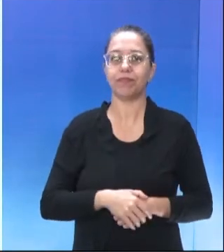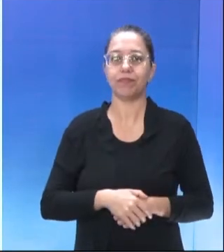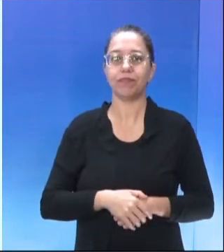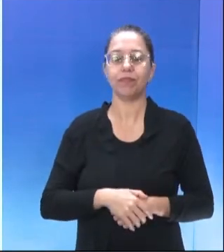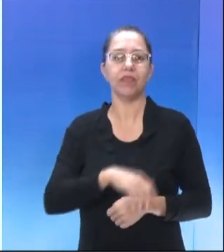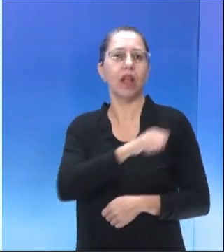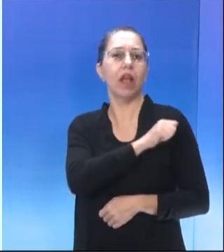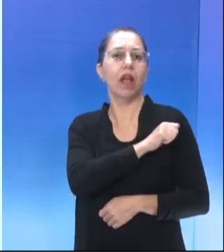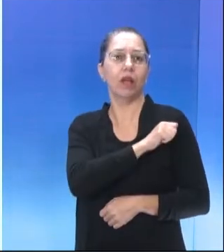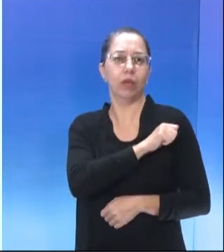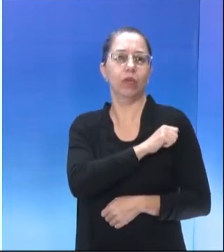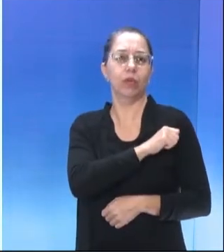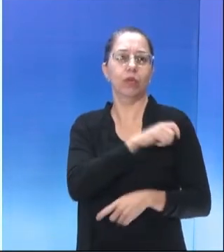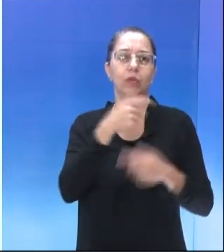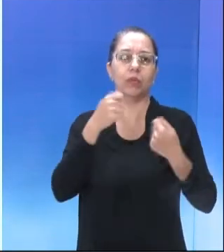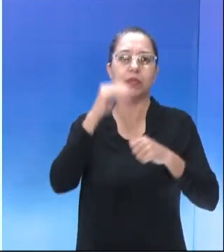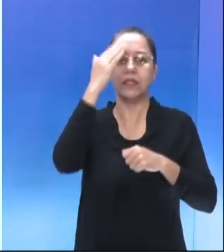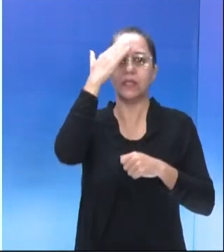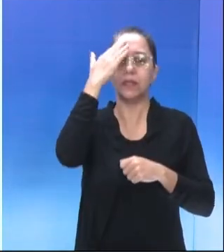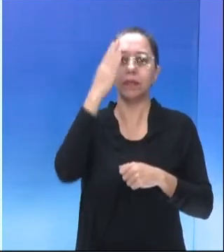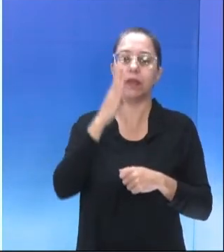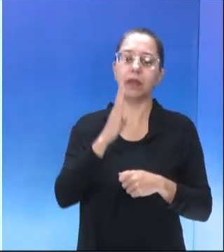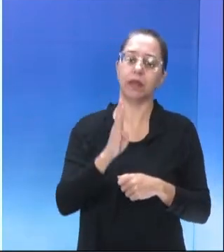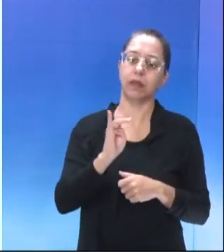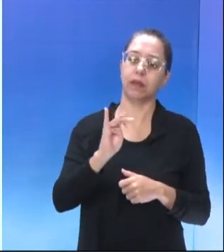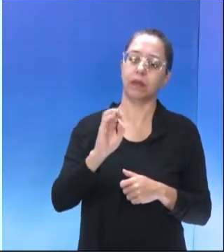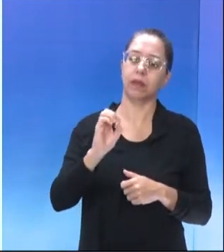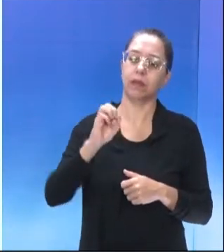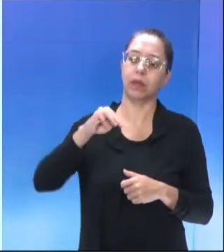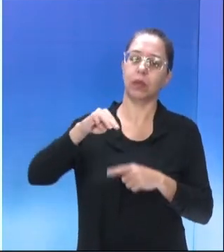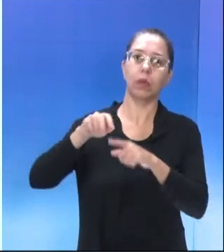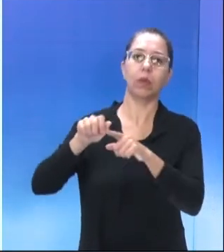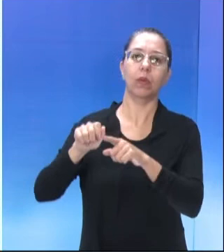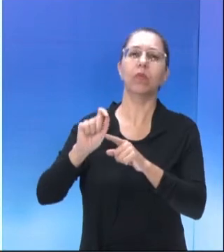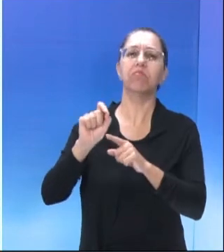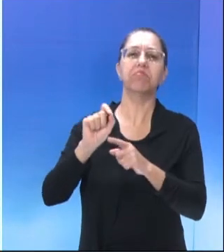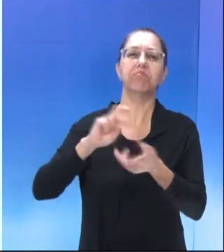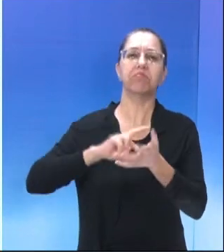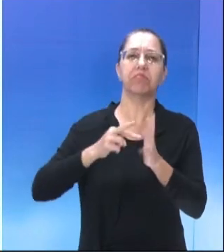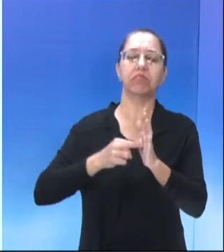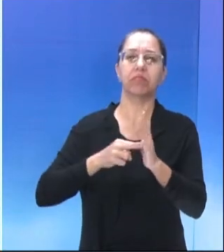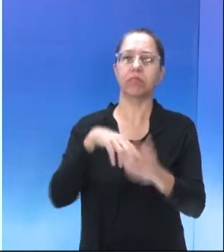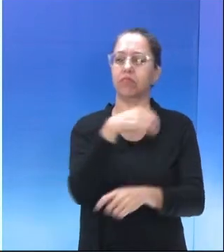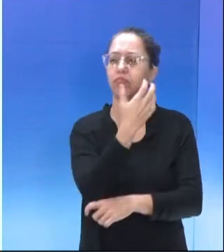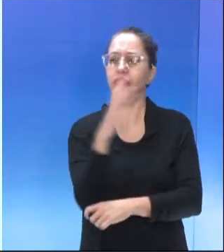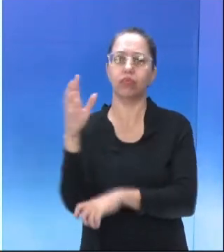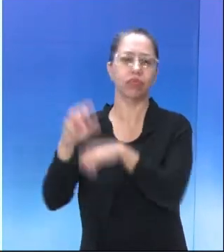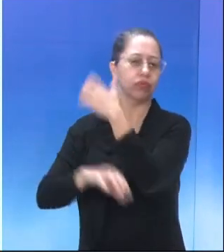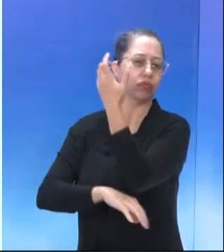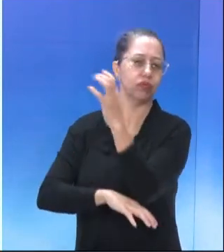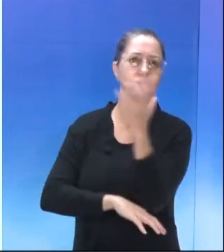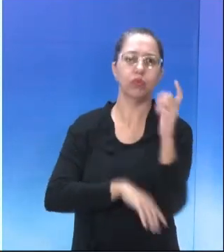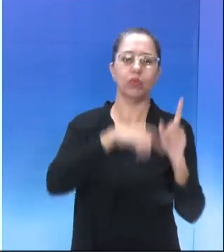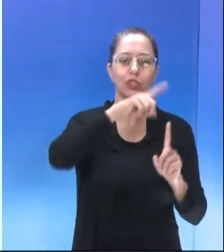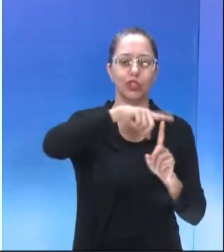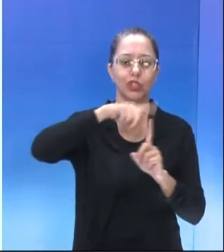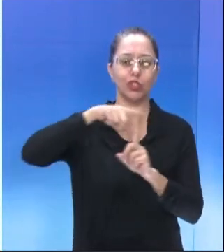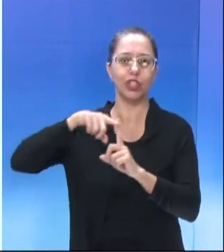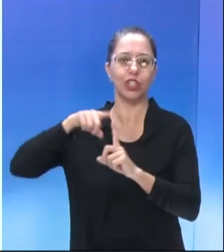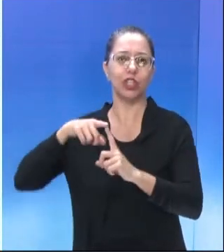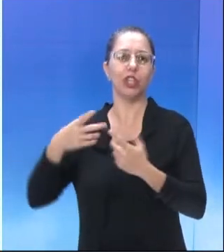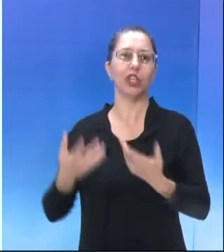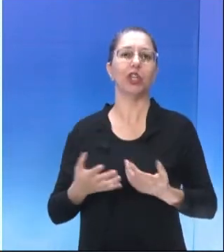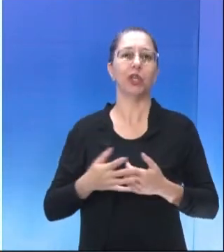é um bioma, né? Que é um conjunto de vida vegetal, animal, constituído pelo agrupamento de tipos de vegetação que são